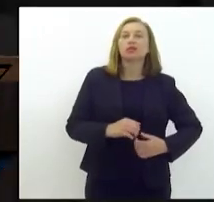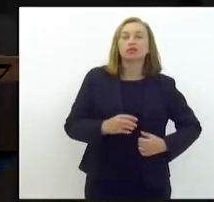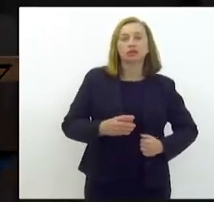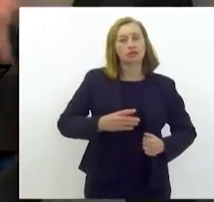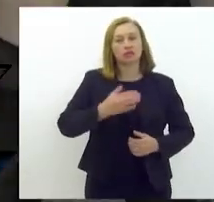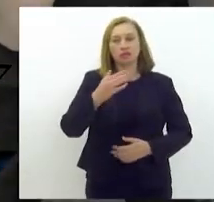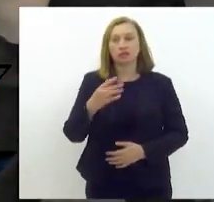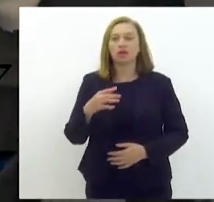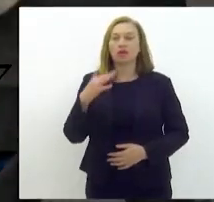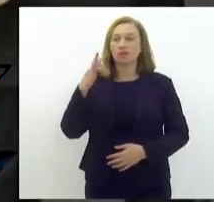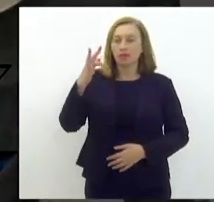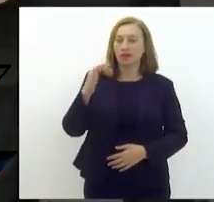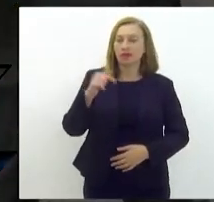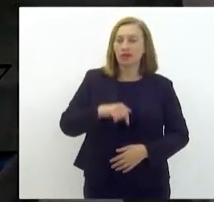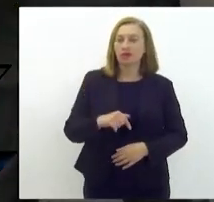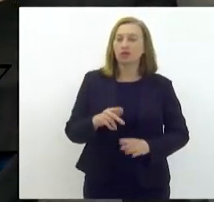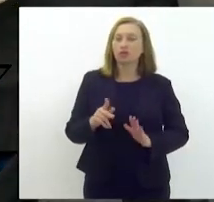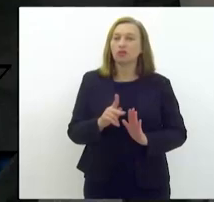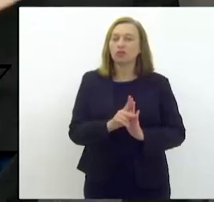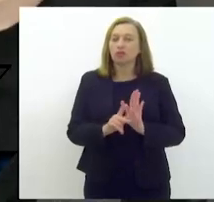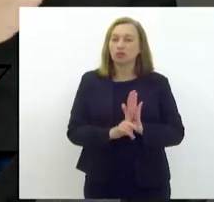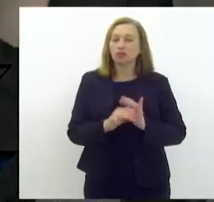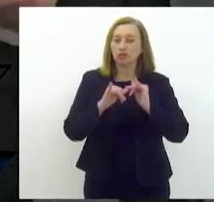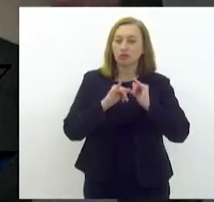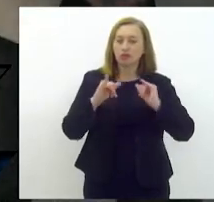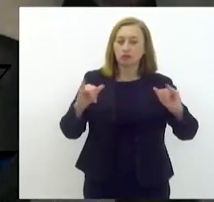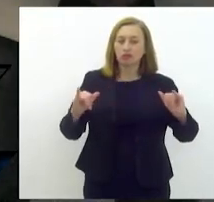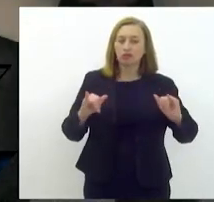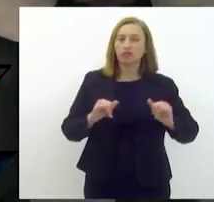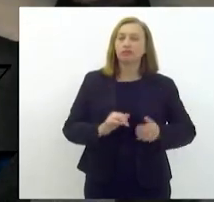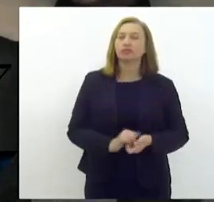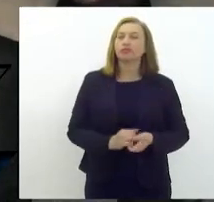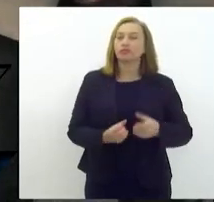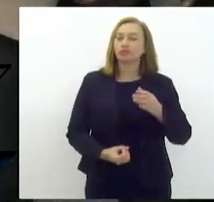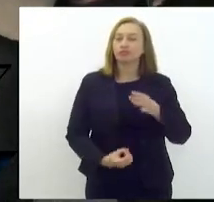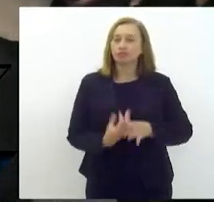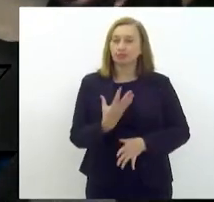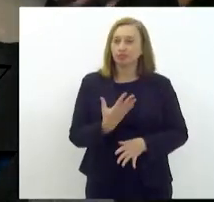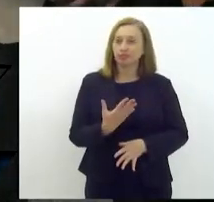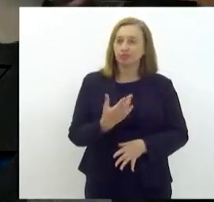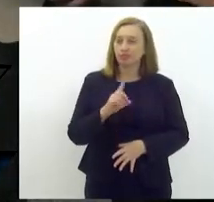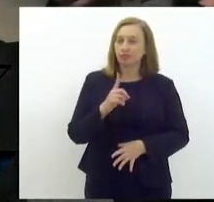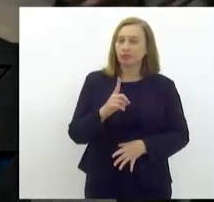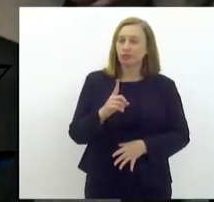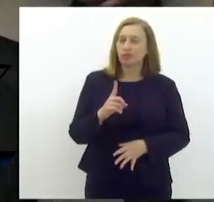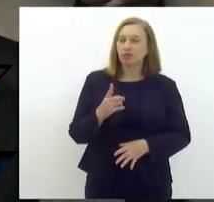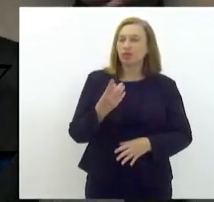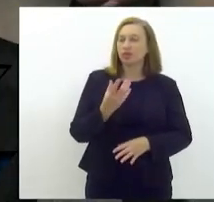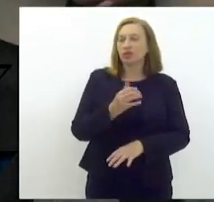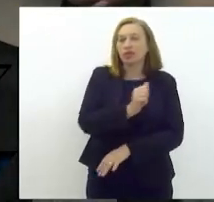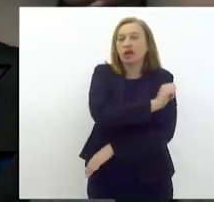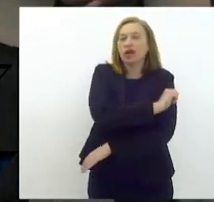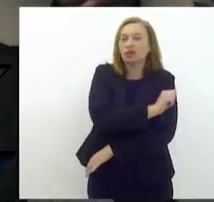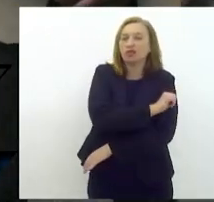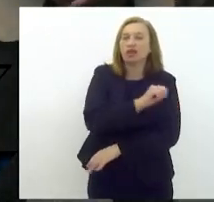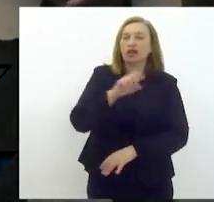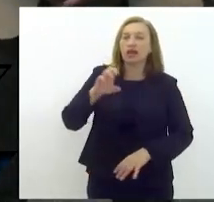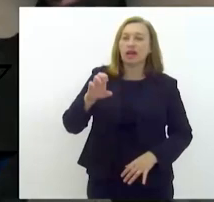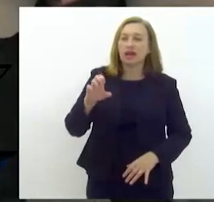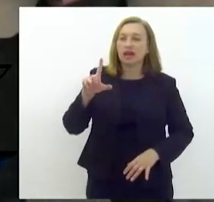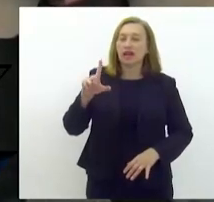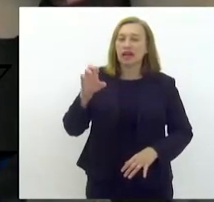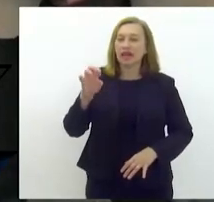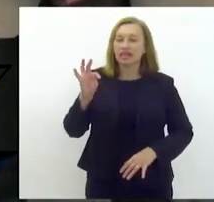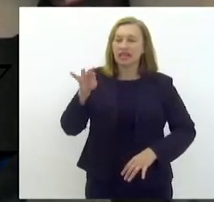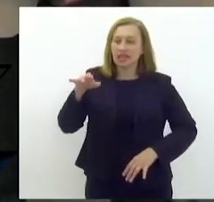Monteiro que sou autora não é da estudante Letícia de Nova Iguaçu mas da